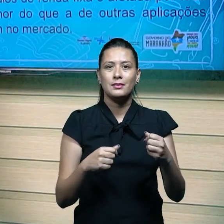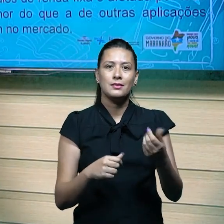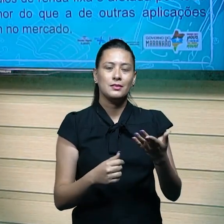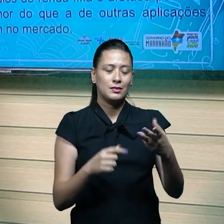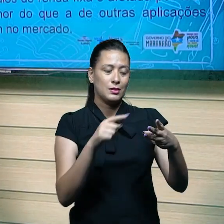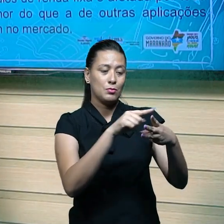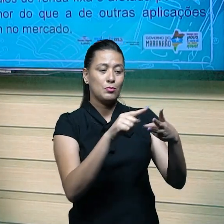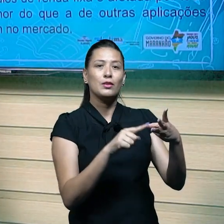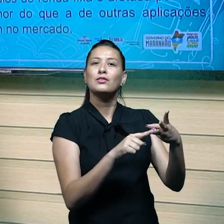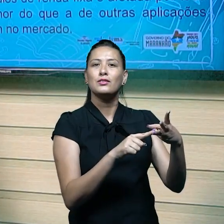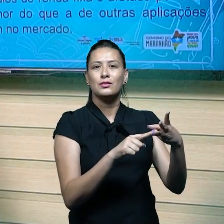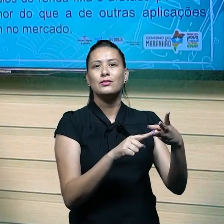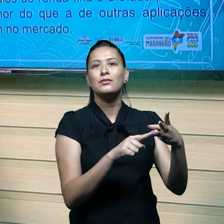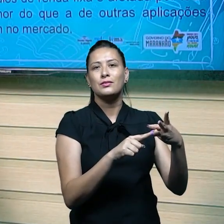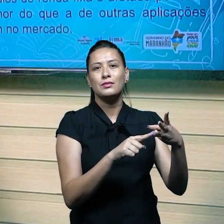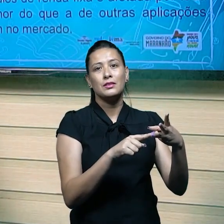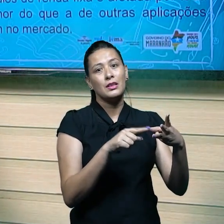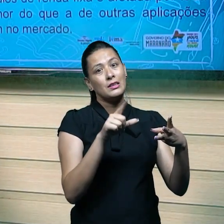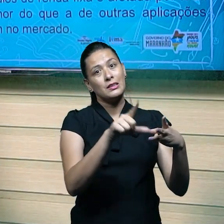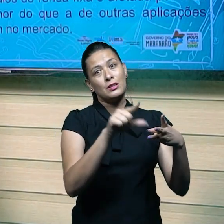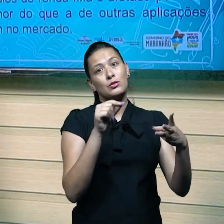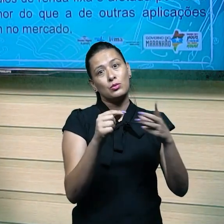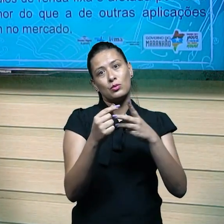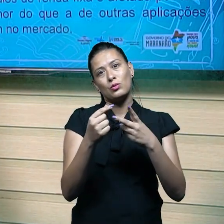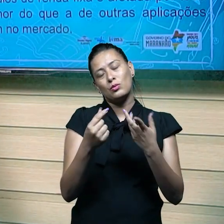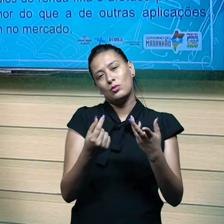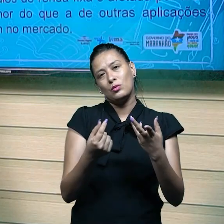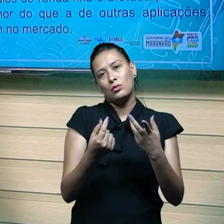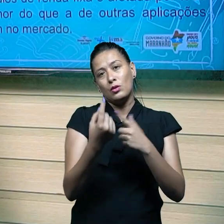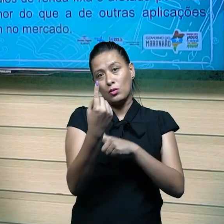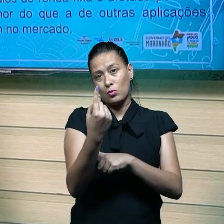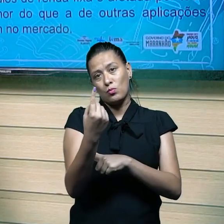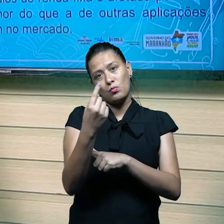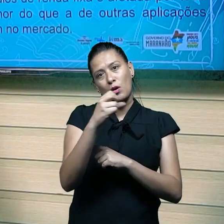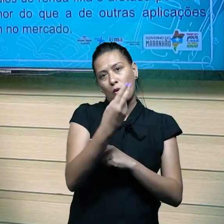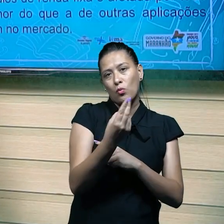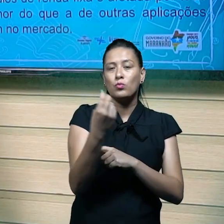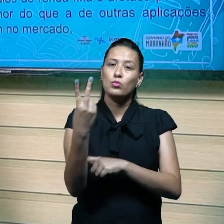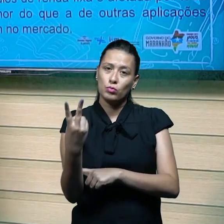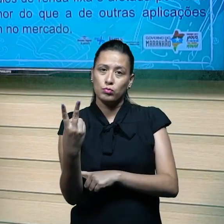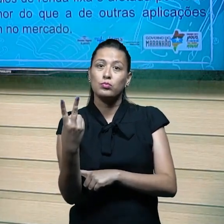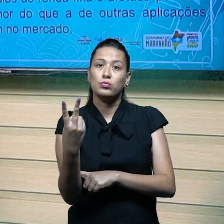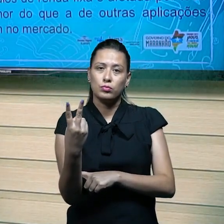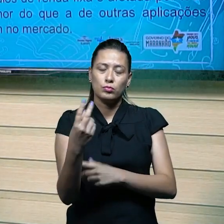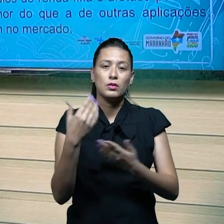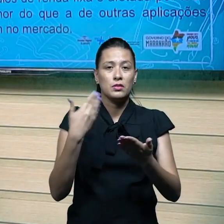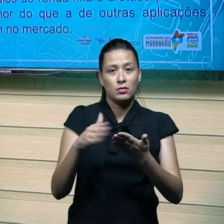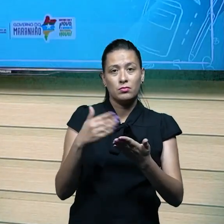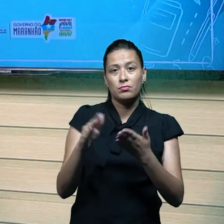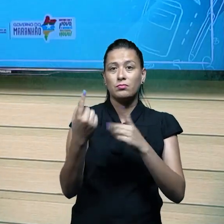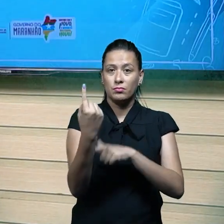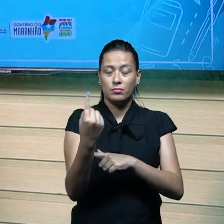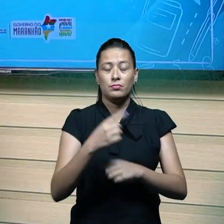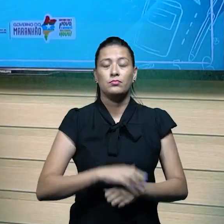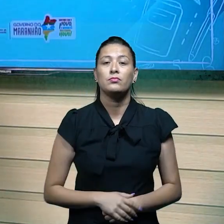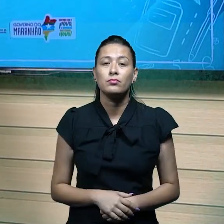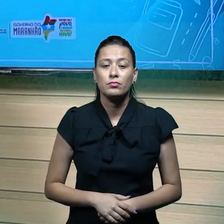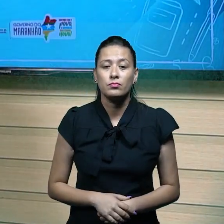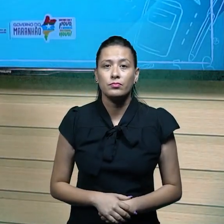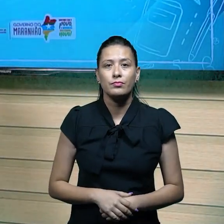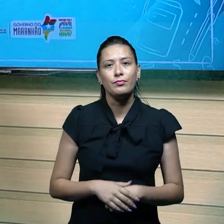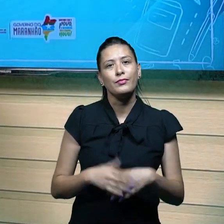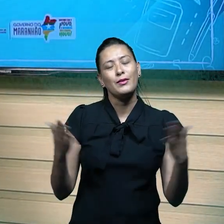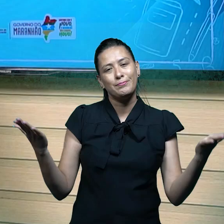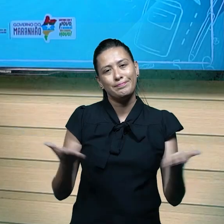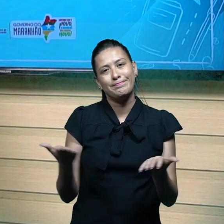das opções da tríade de investimentos, do risco, da rentabilidade ou da liquidez. Pessoal,